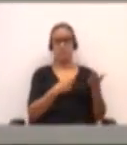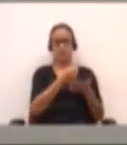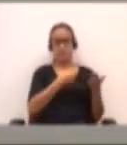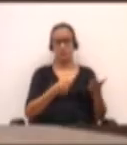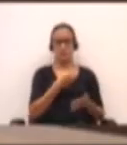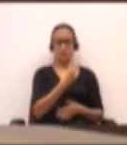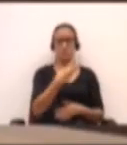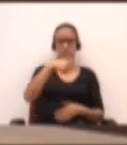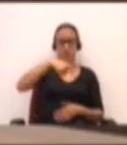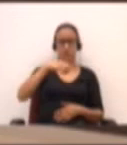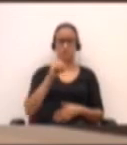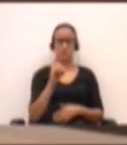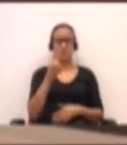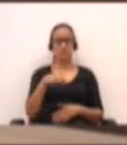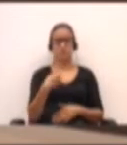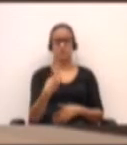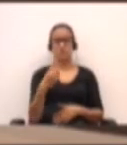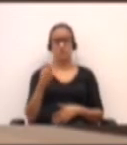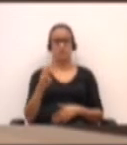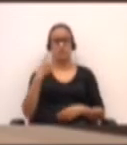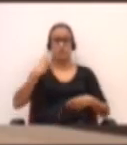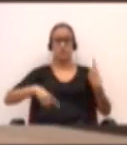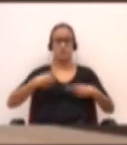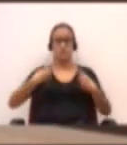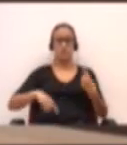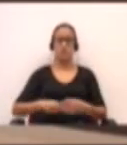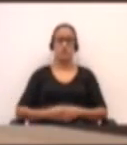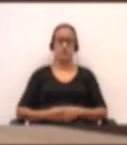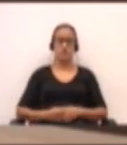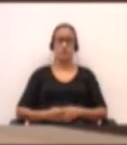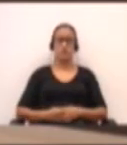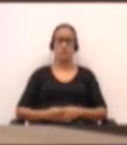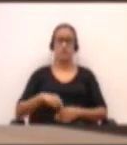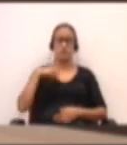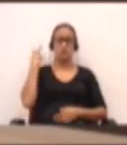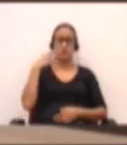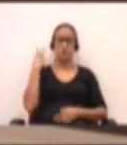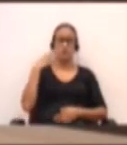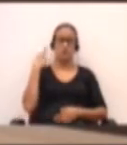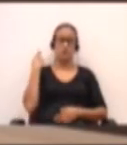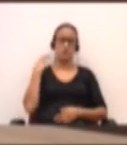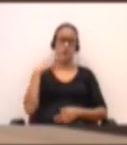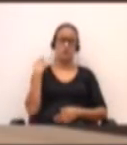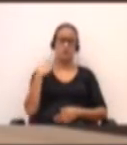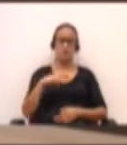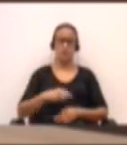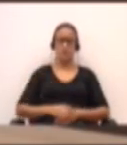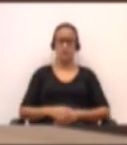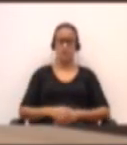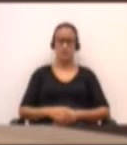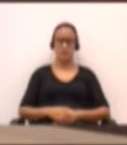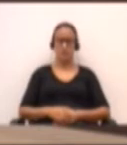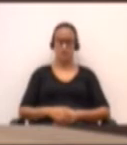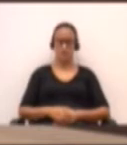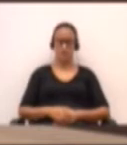Requerimento 370 de 2015 continua em discussão. Com a palavra o vereador Ronei Costa Martins.